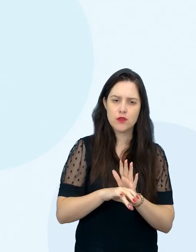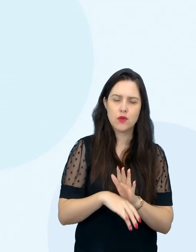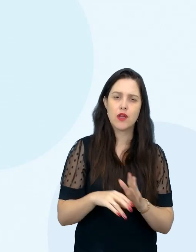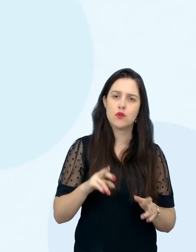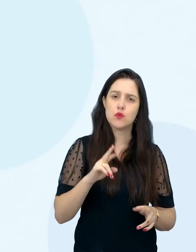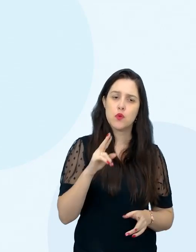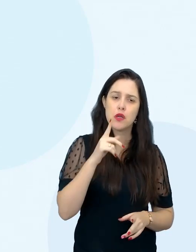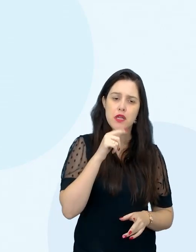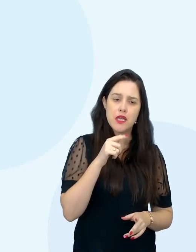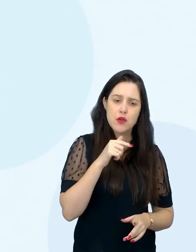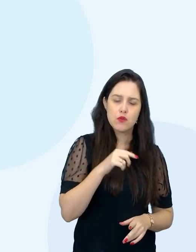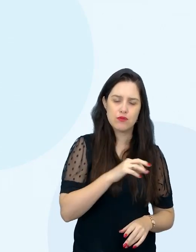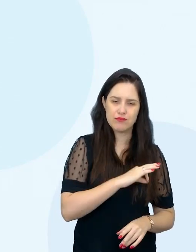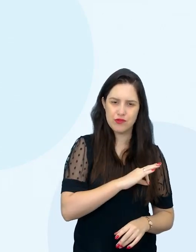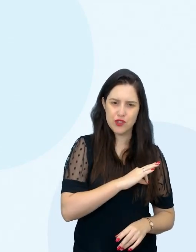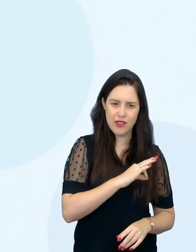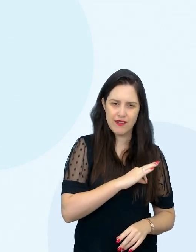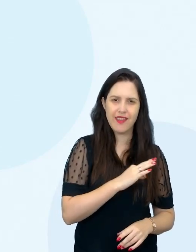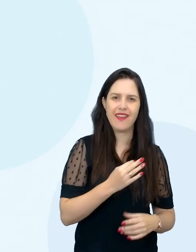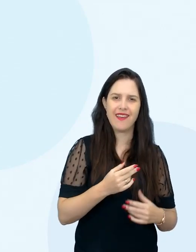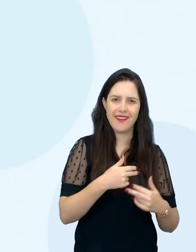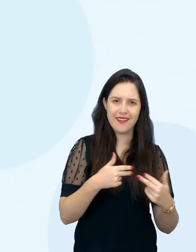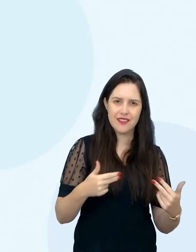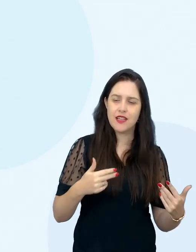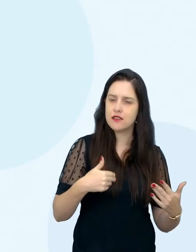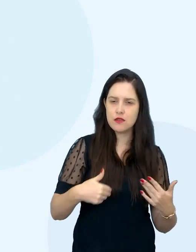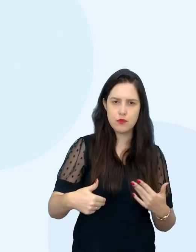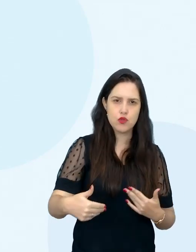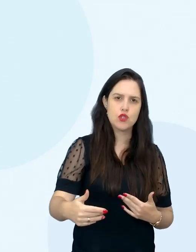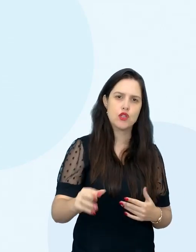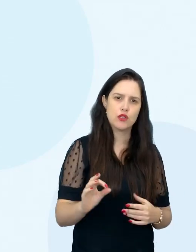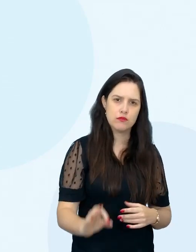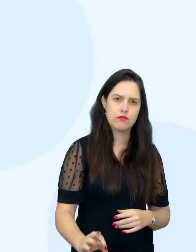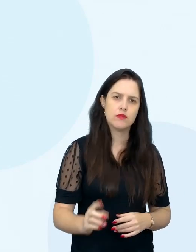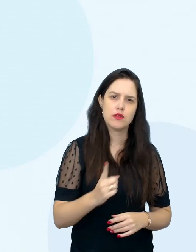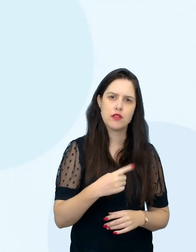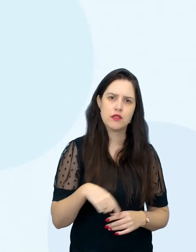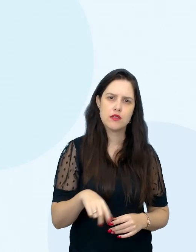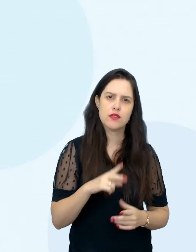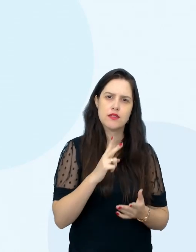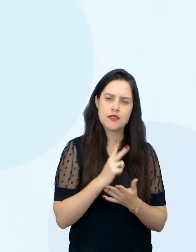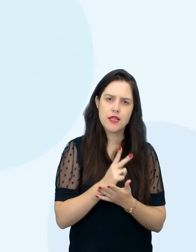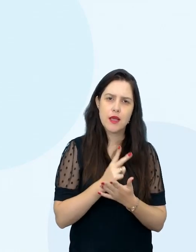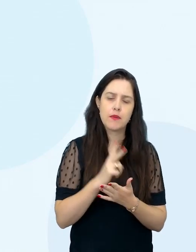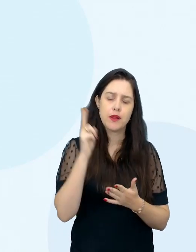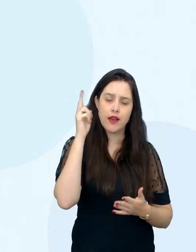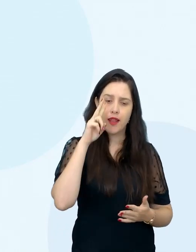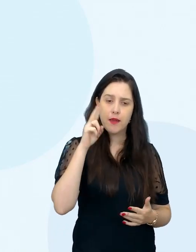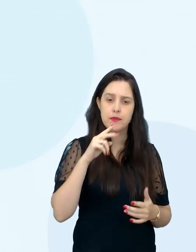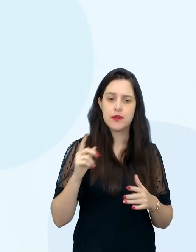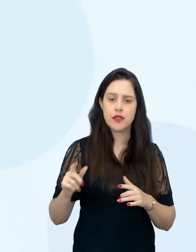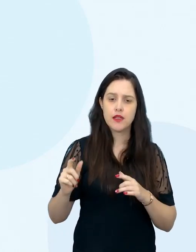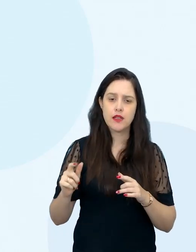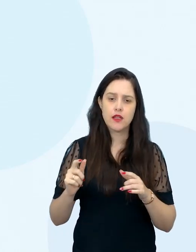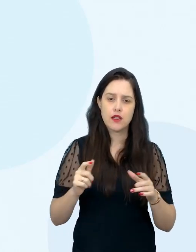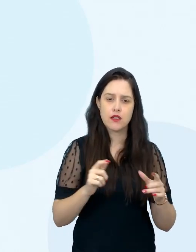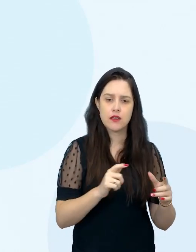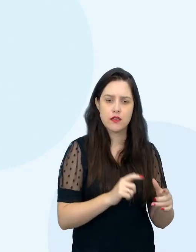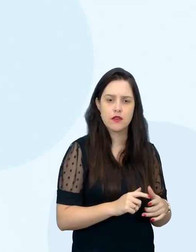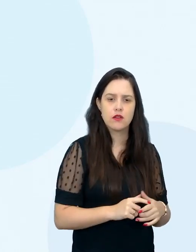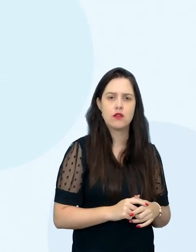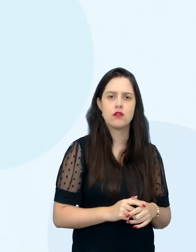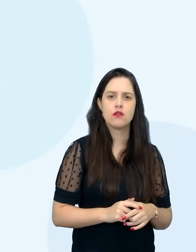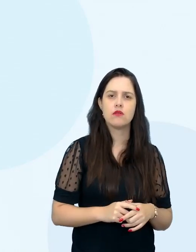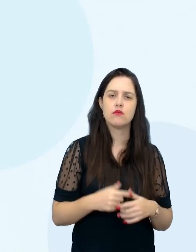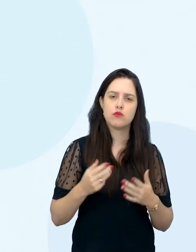chamado, por que ele chama Tietê e assim por diante. A gente tem aí nesse infográfico, que inclusive foi retirado